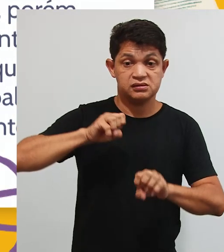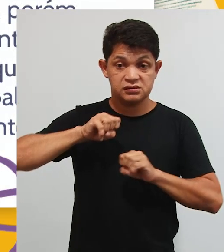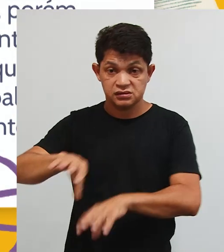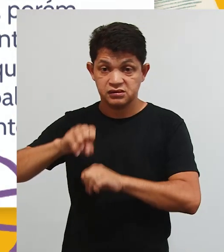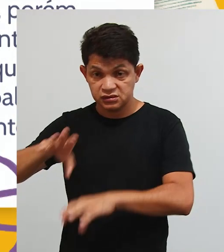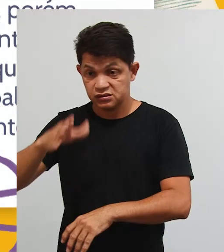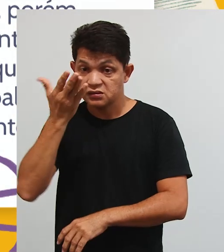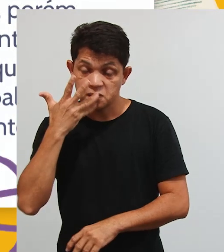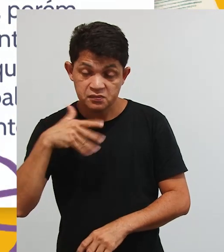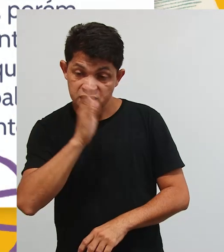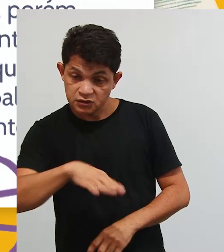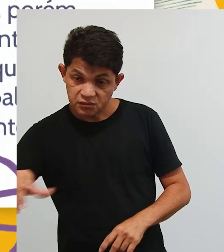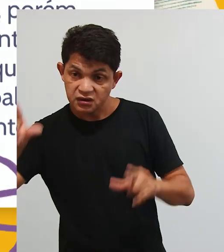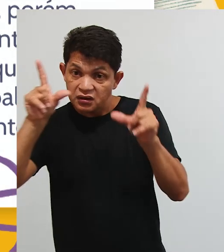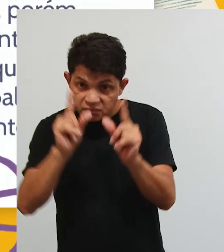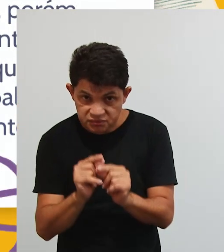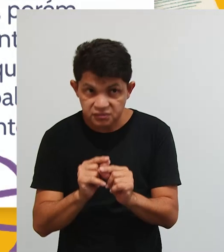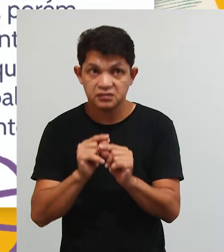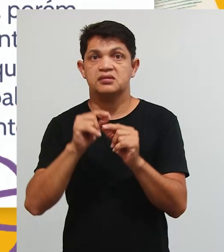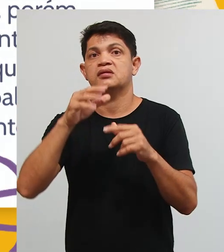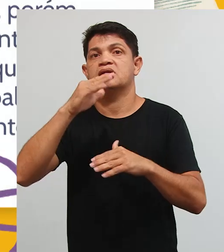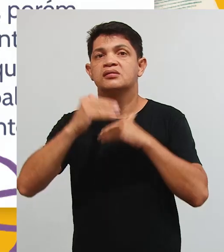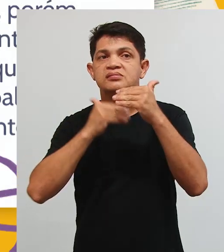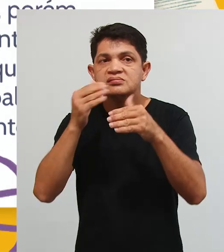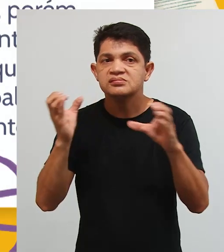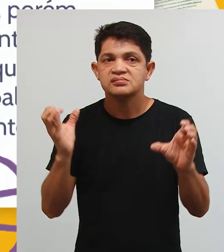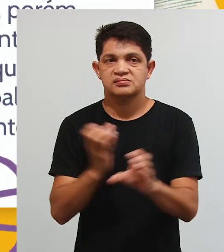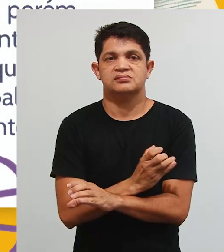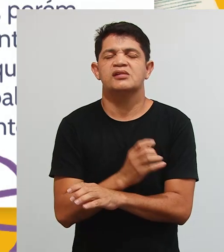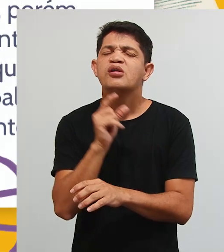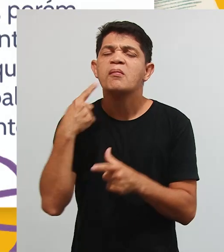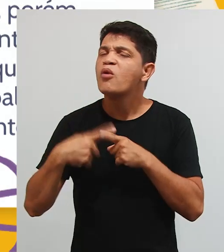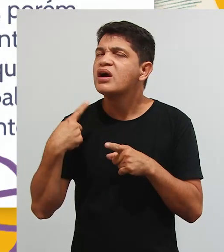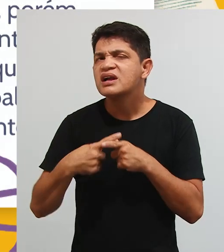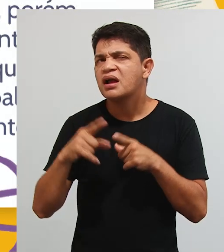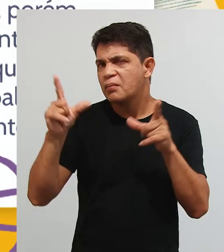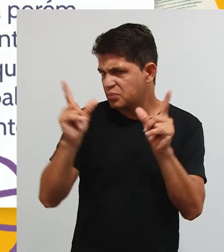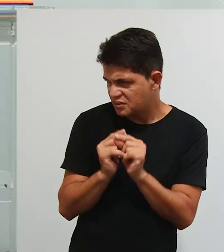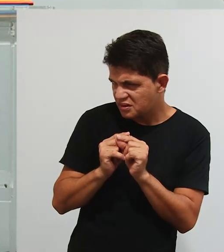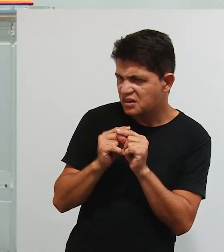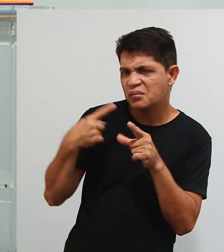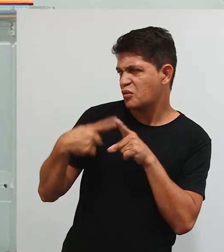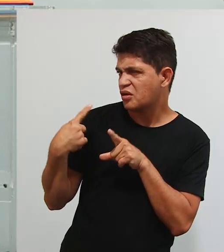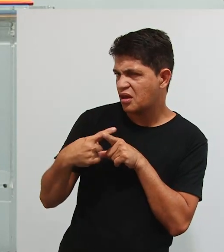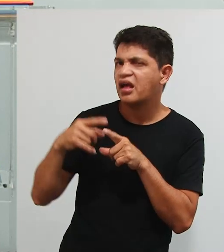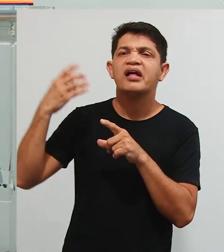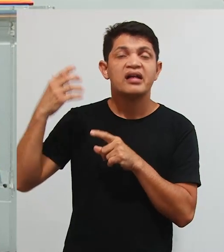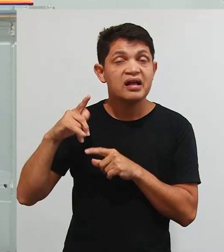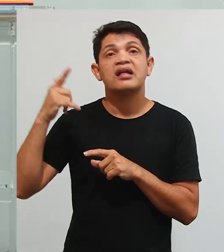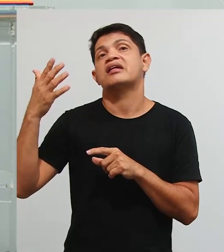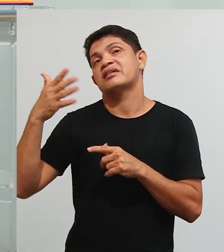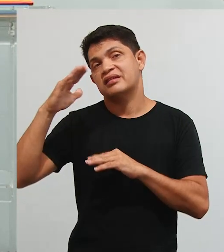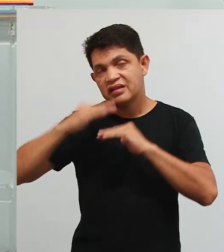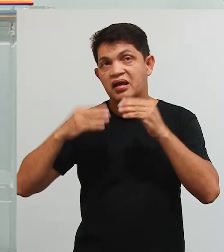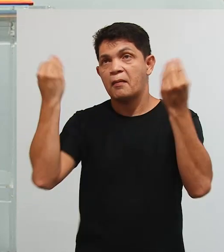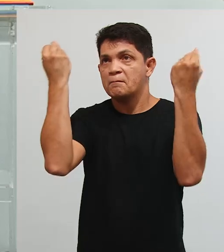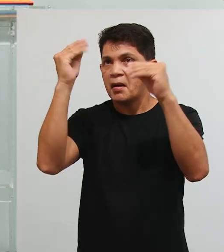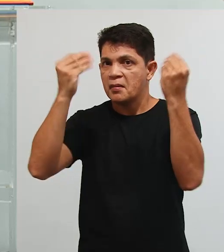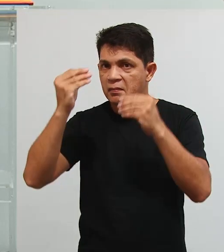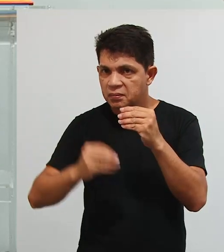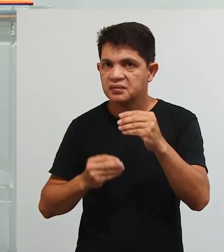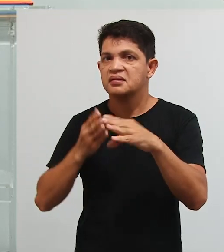de pedagogia, que será pedagogo ou pedagoga, que vai atuar na educação infantil, que vai ser professor no ensino fundamental, que vai ser